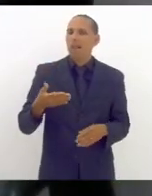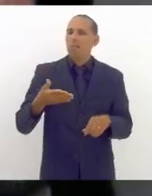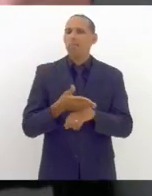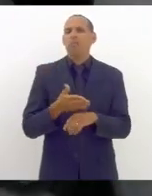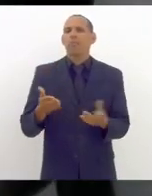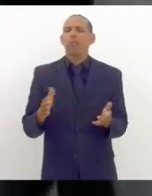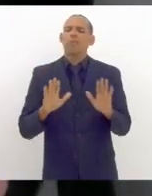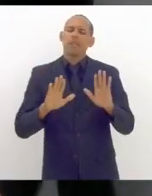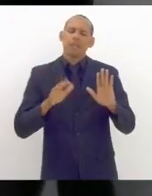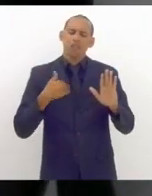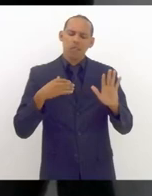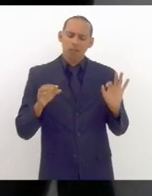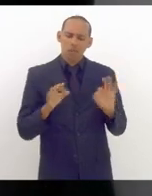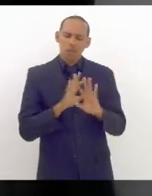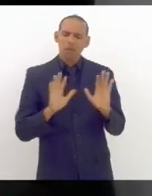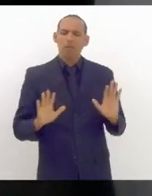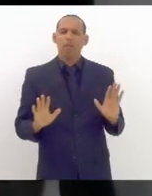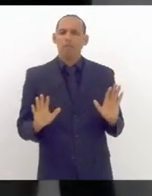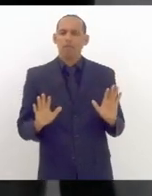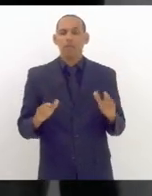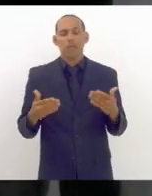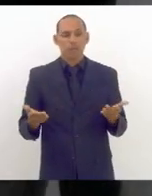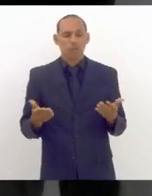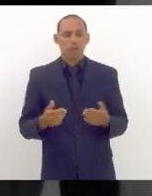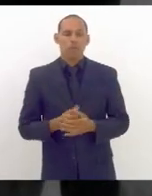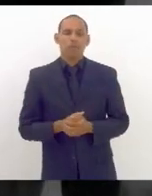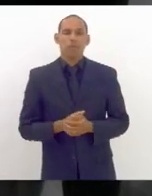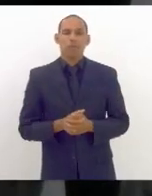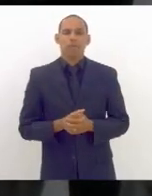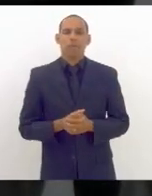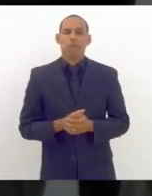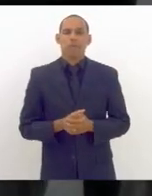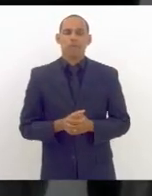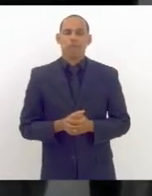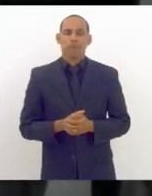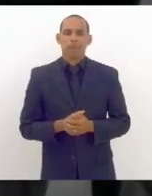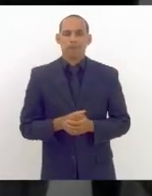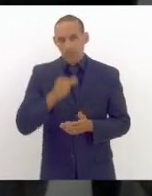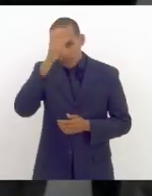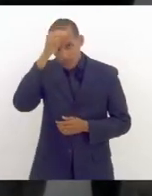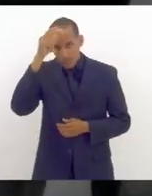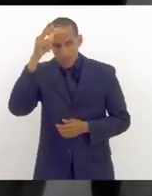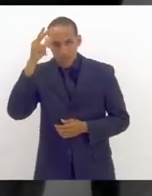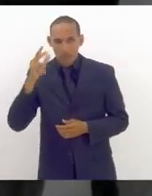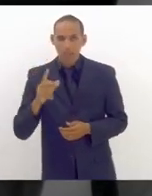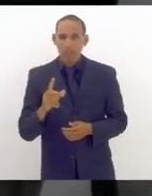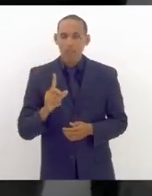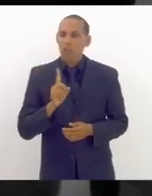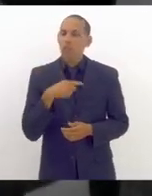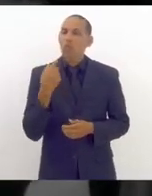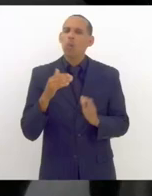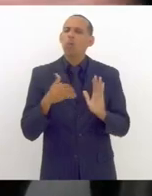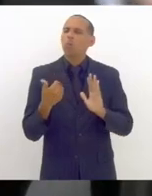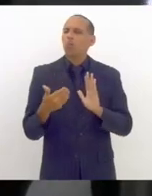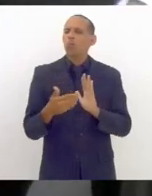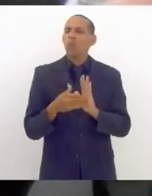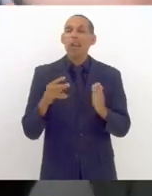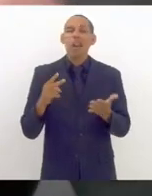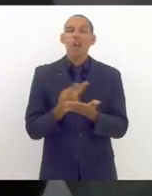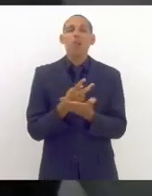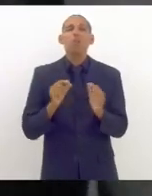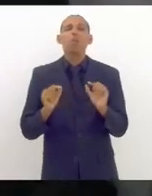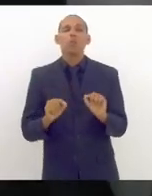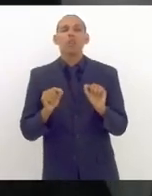deixa eu concluir aqui então o Senhor Prefeito o que o que nos levou tudo isso não é um leva